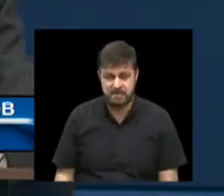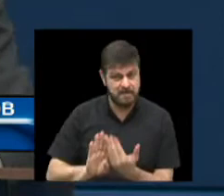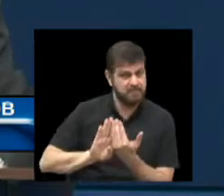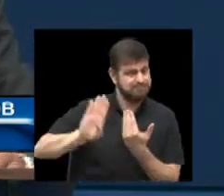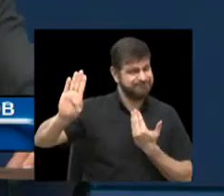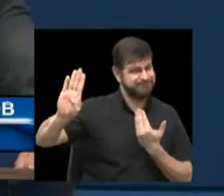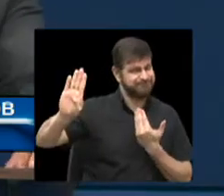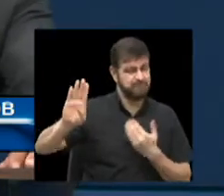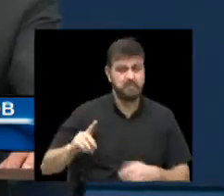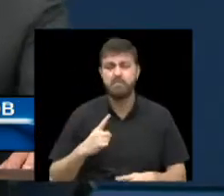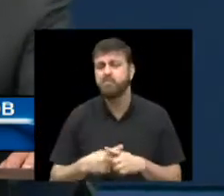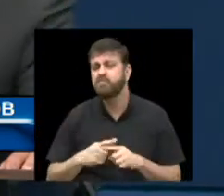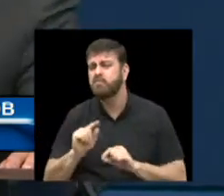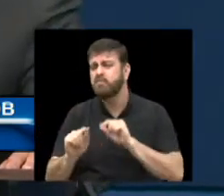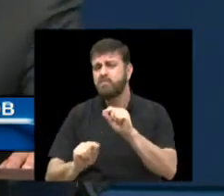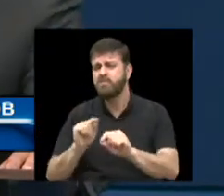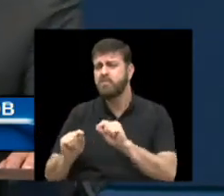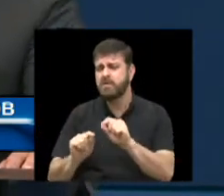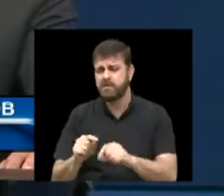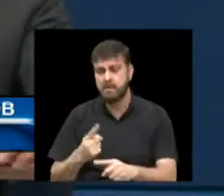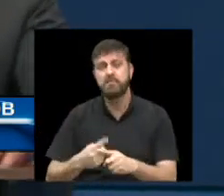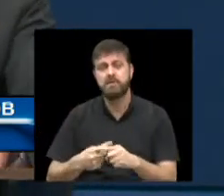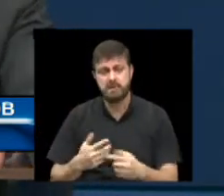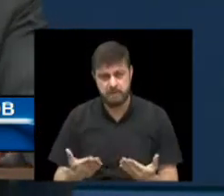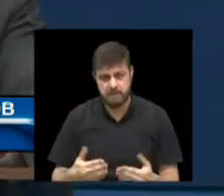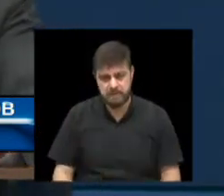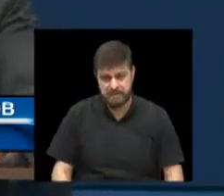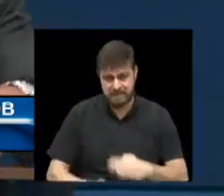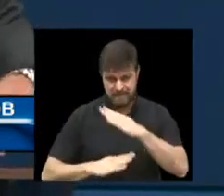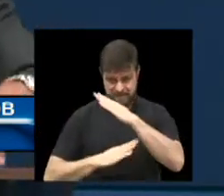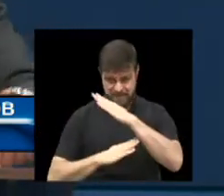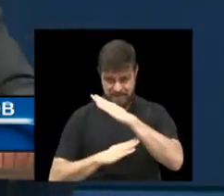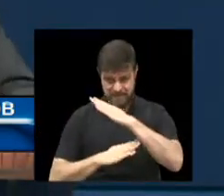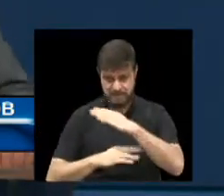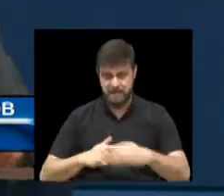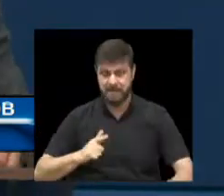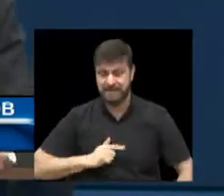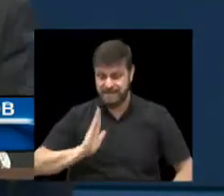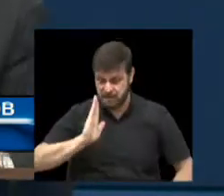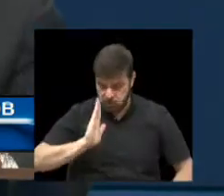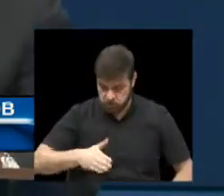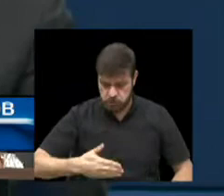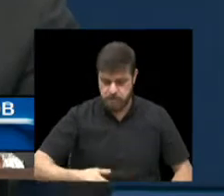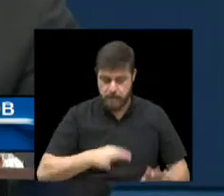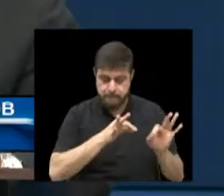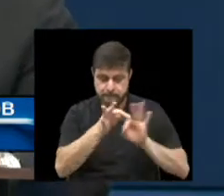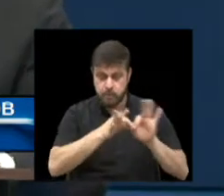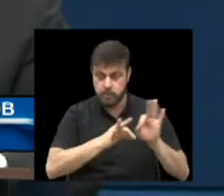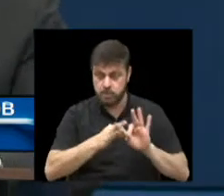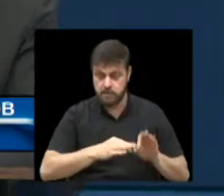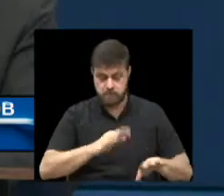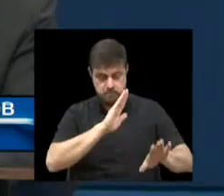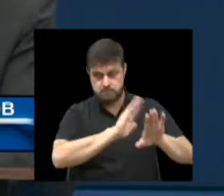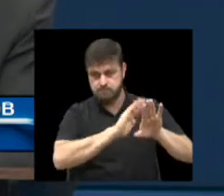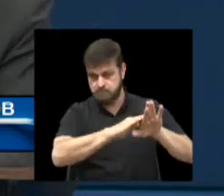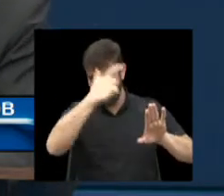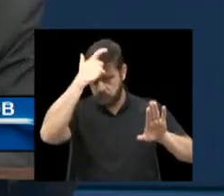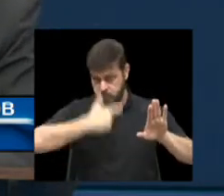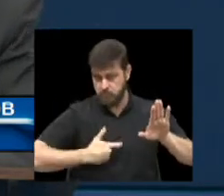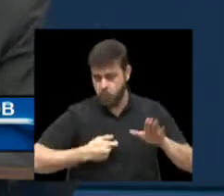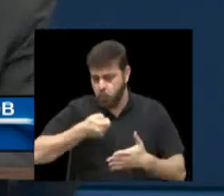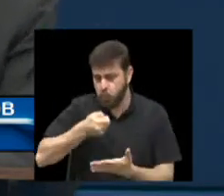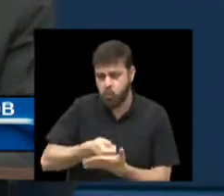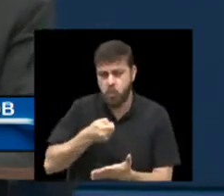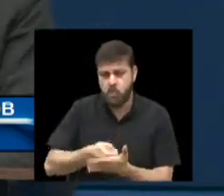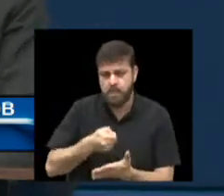por quê. Já tem, dentro da Câmara Municipal, um projeto de minha autoria que obriga que